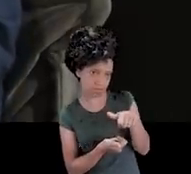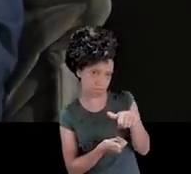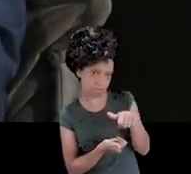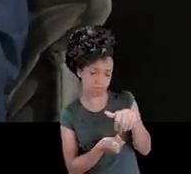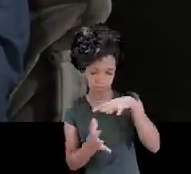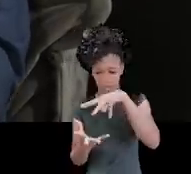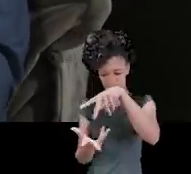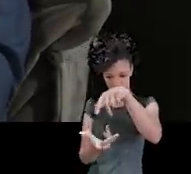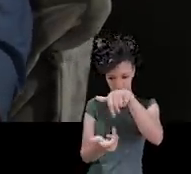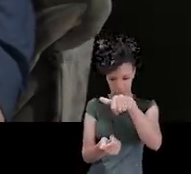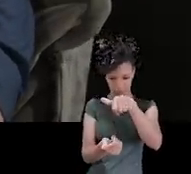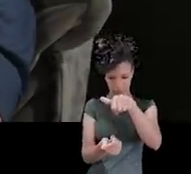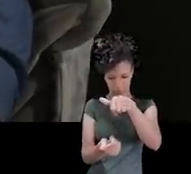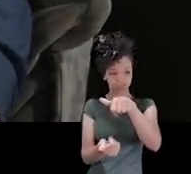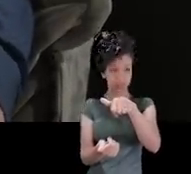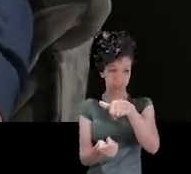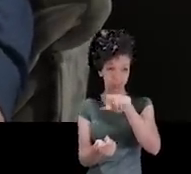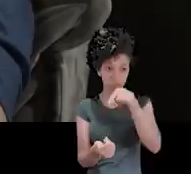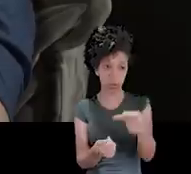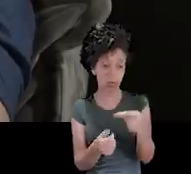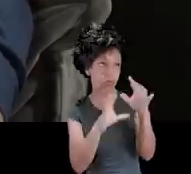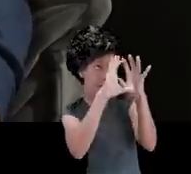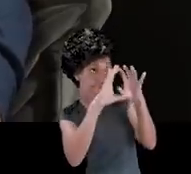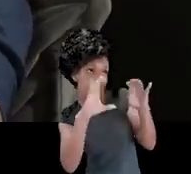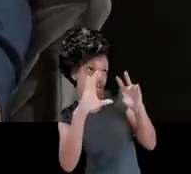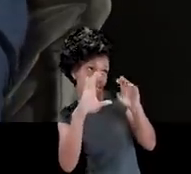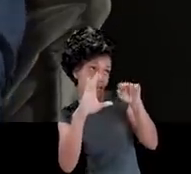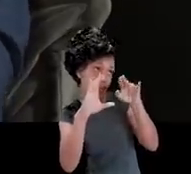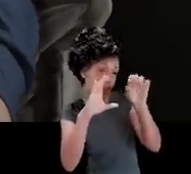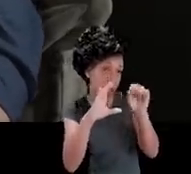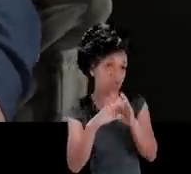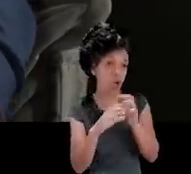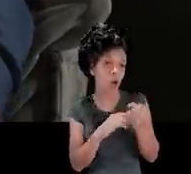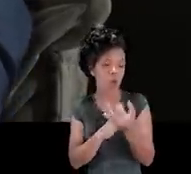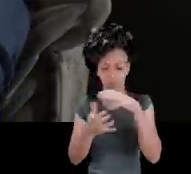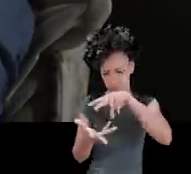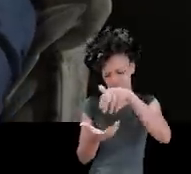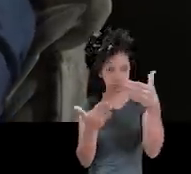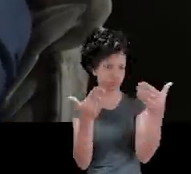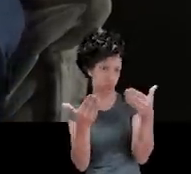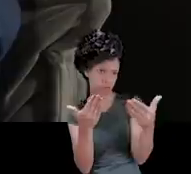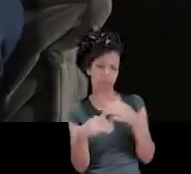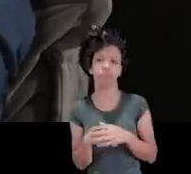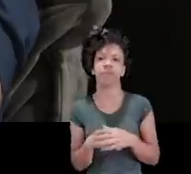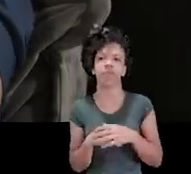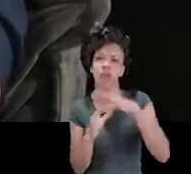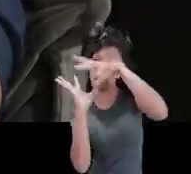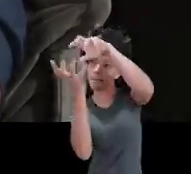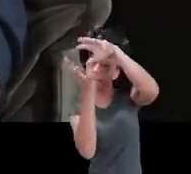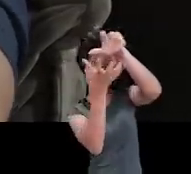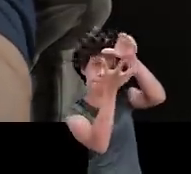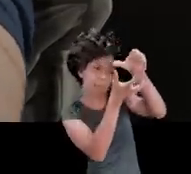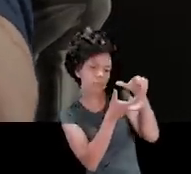a Terra. Aí mostra depois tamanho de Vênus. Tamanho de não sei o quê. Quantas vezes a Terra é? Bababá. Aí vai mostrando os planetas. Aí